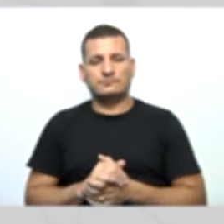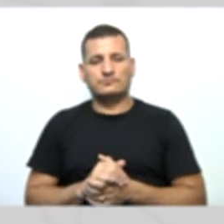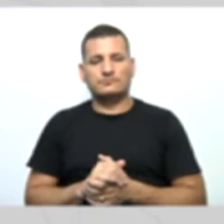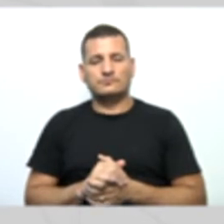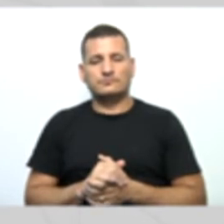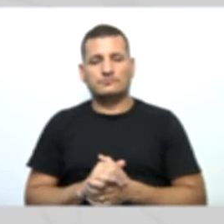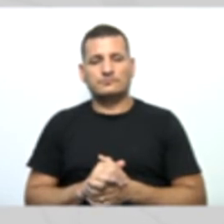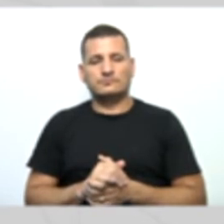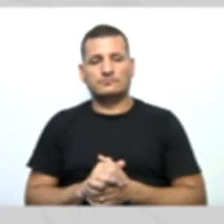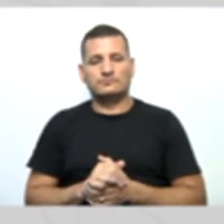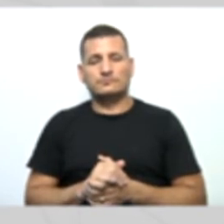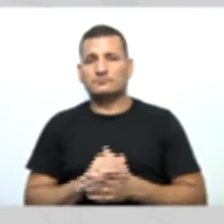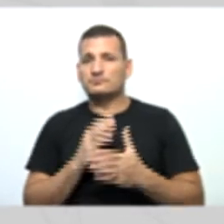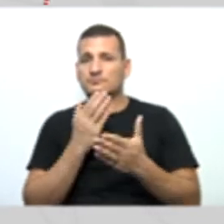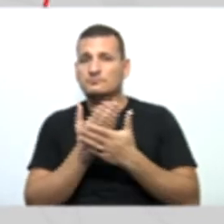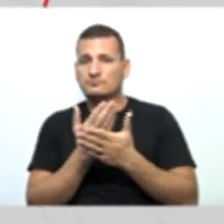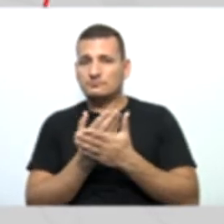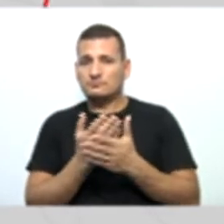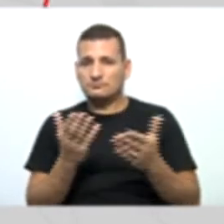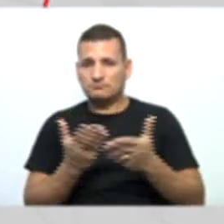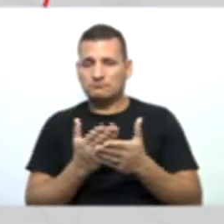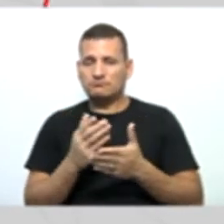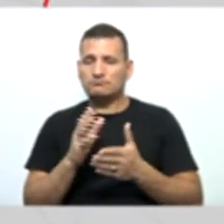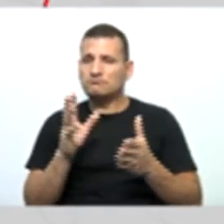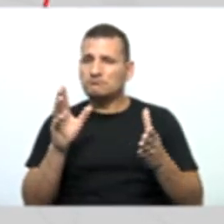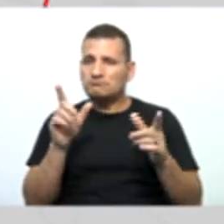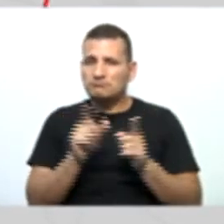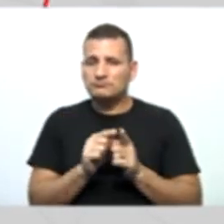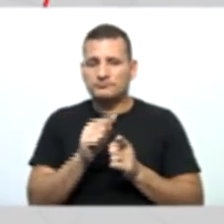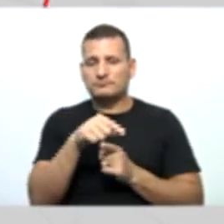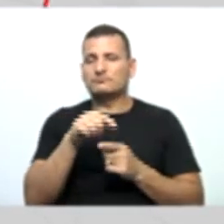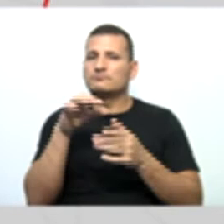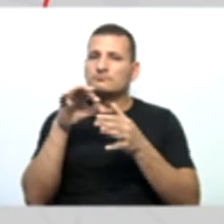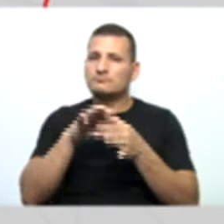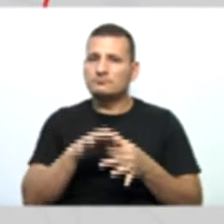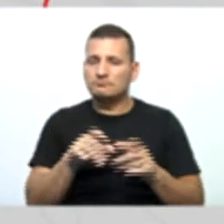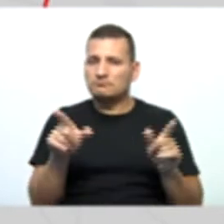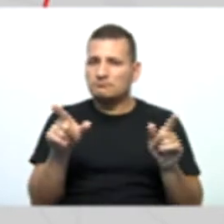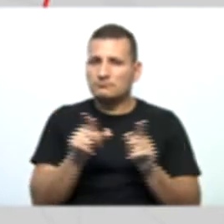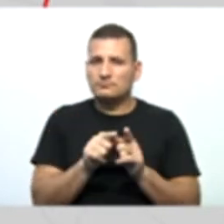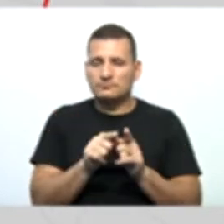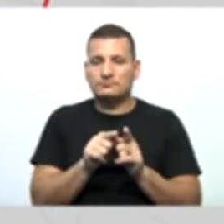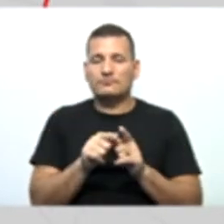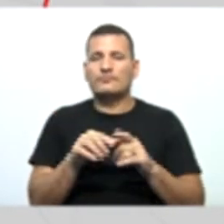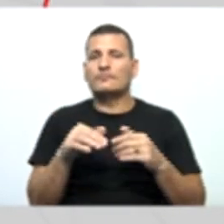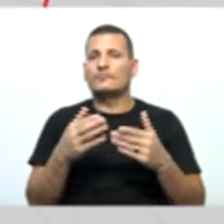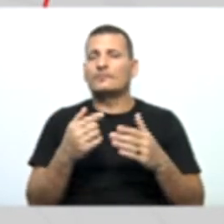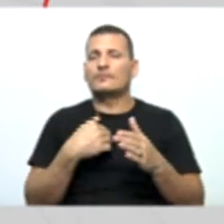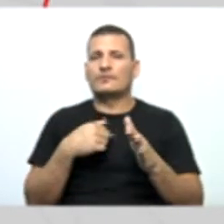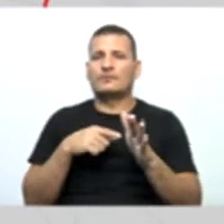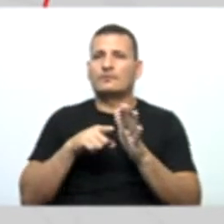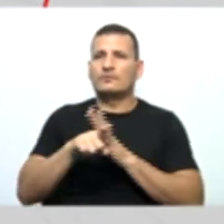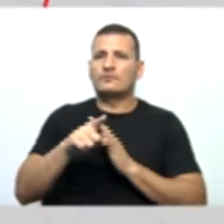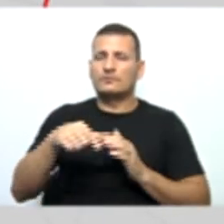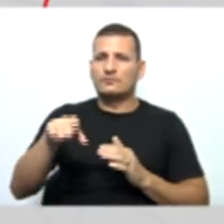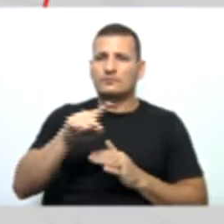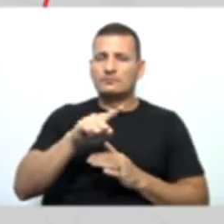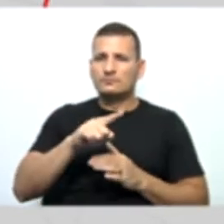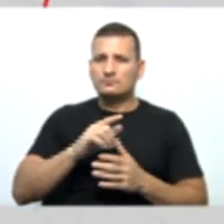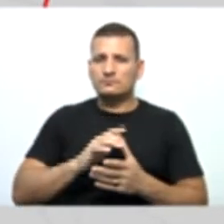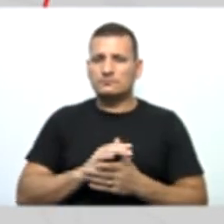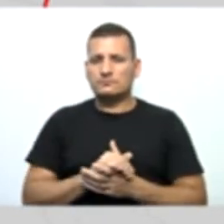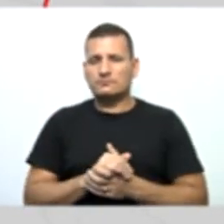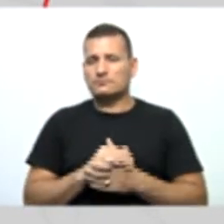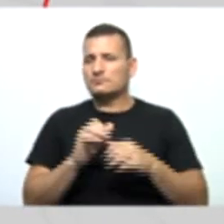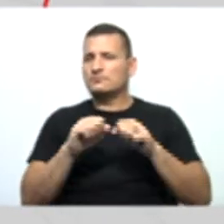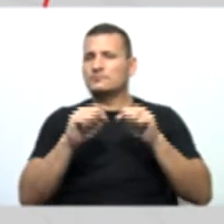resumiria nesse contexto aqui, ó. Aí eu pergunto para você, em que situação